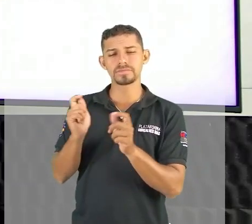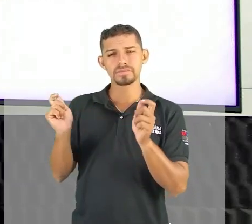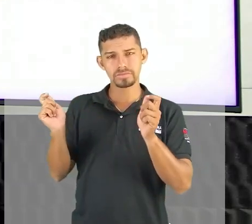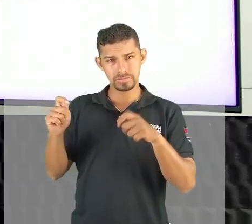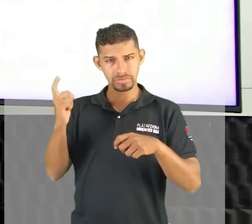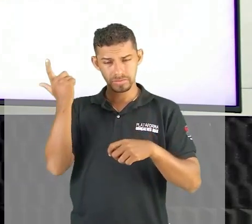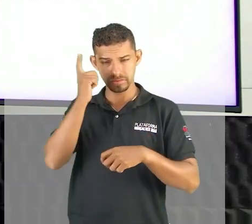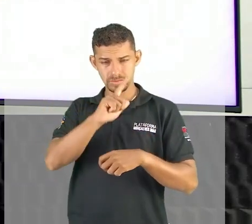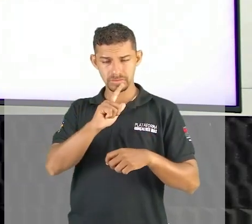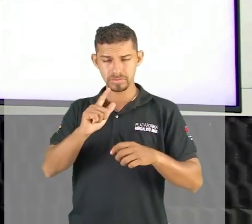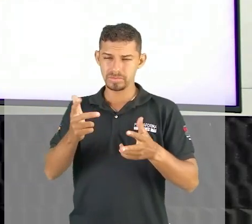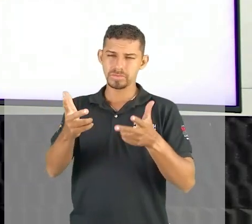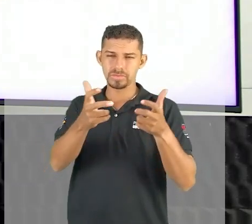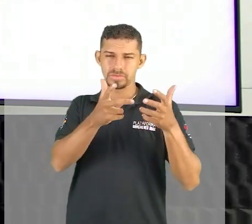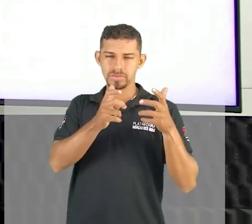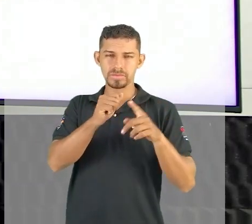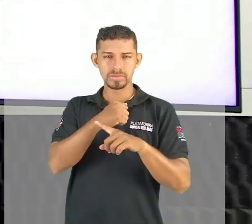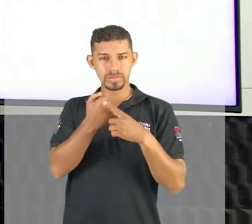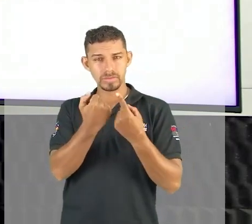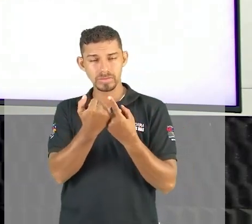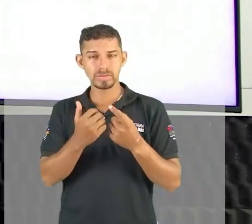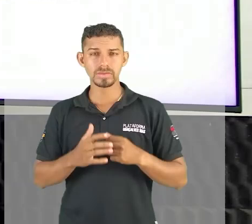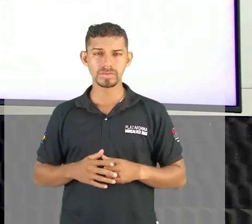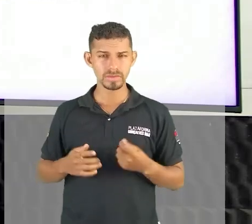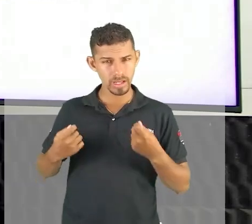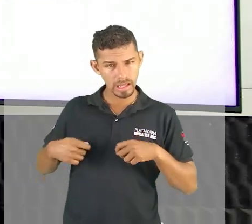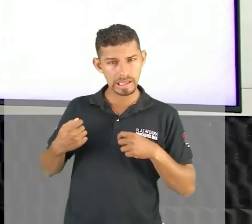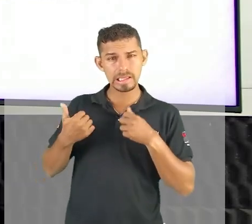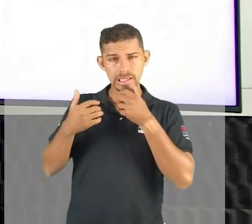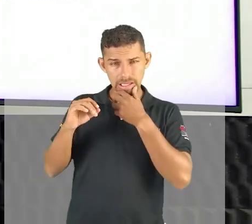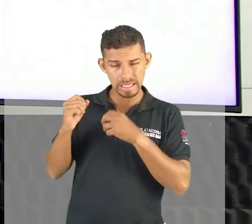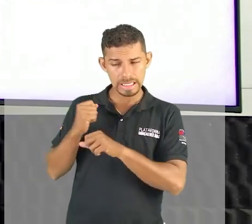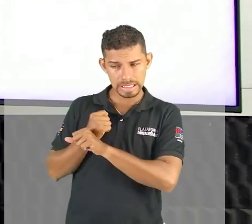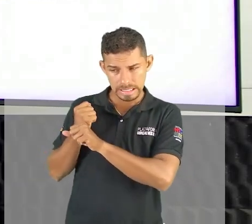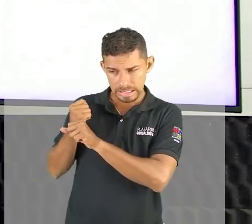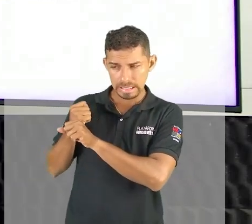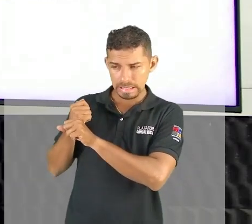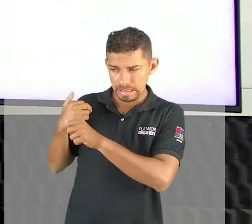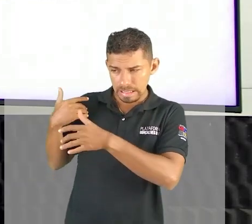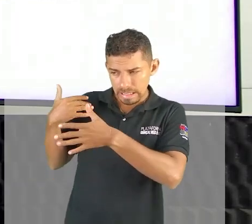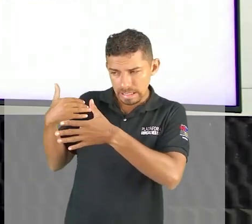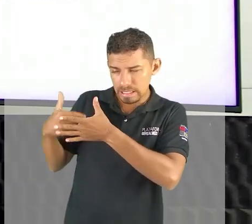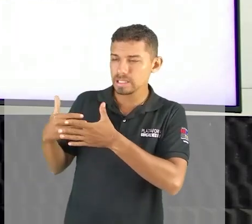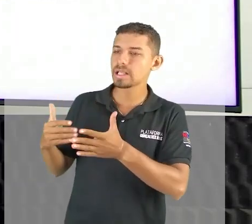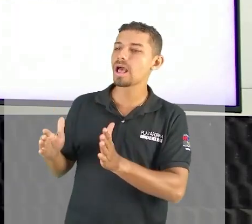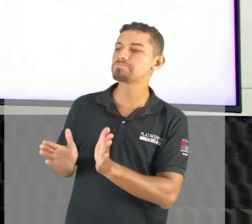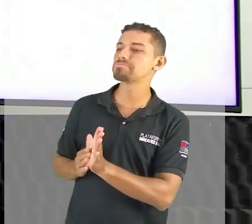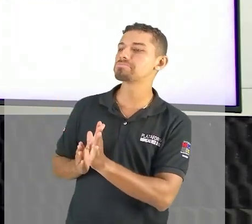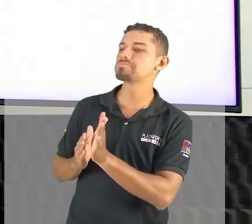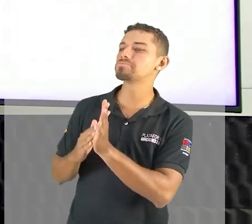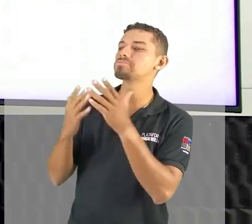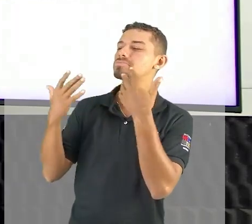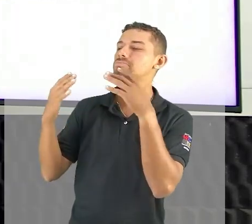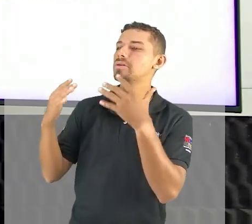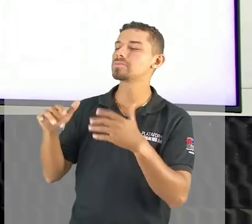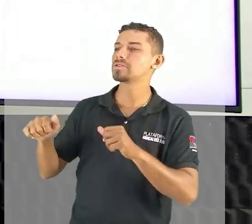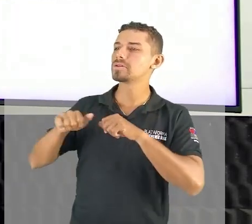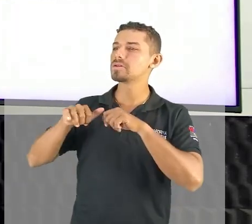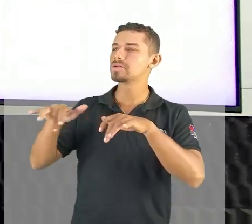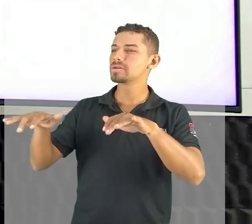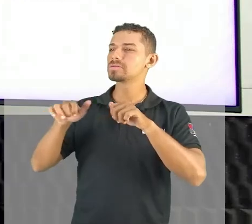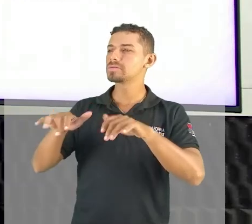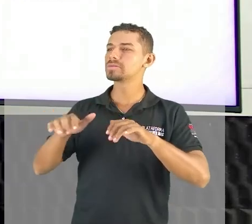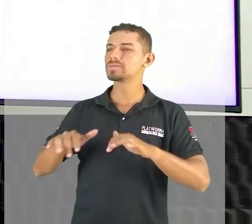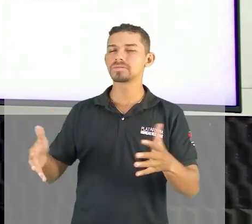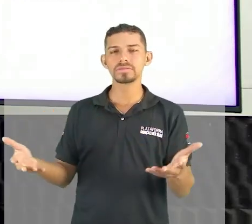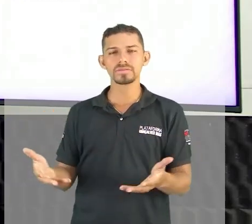notabilidade social Será que foram 10 anos que ele precisou para ter essa todo esse teor de repercussão que a